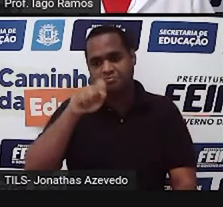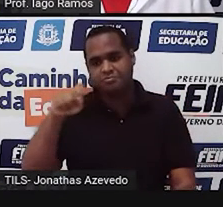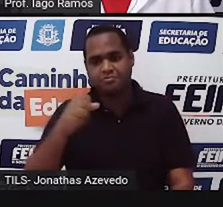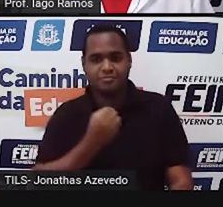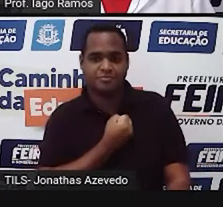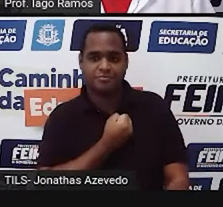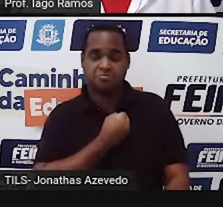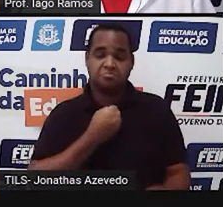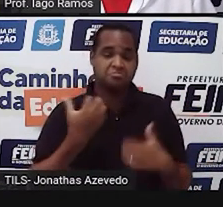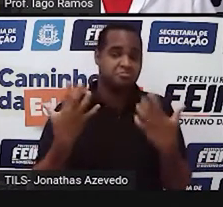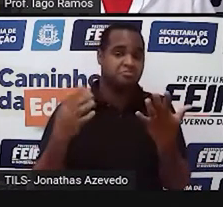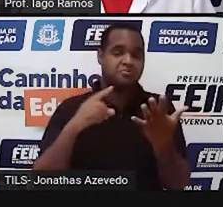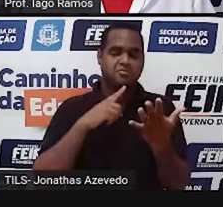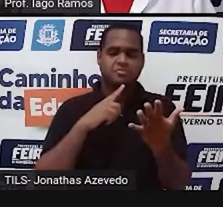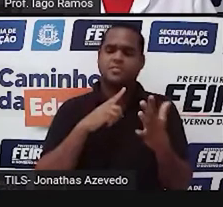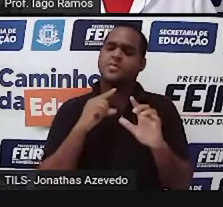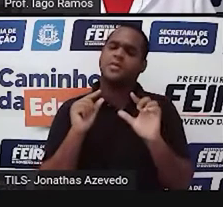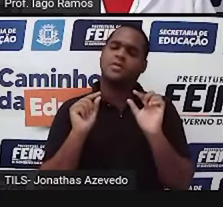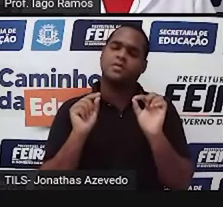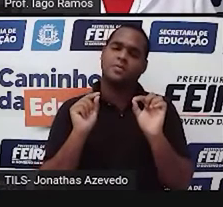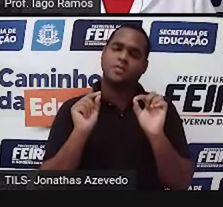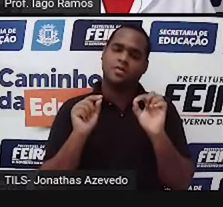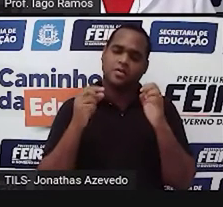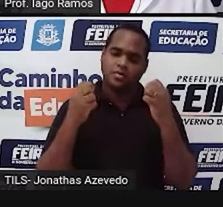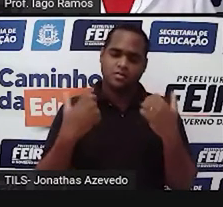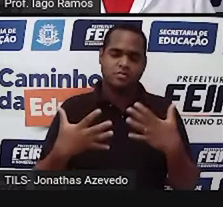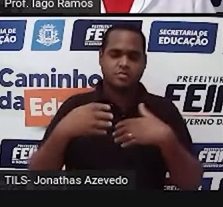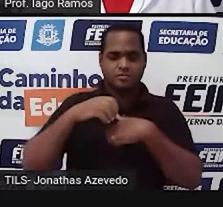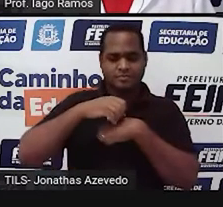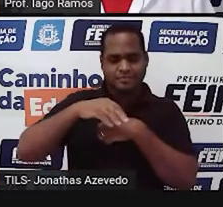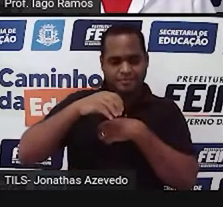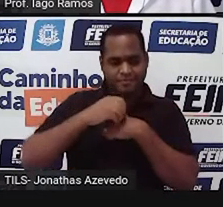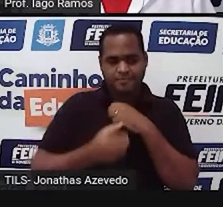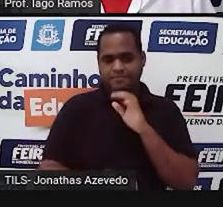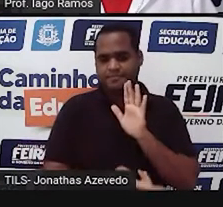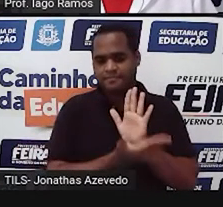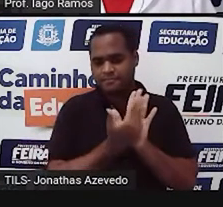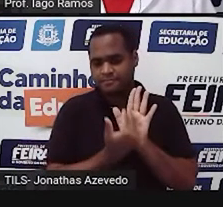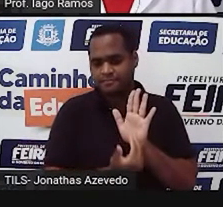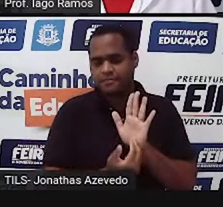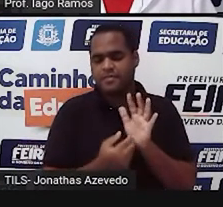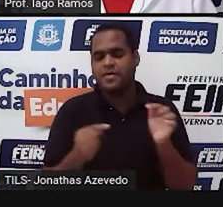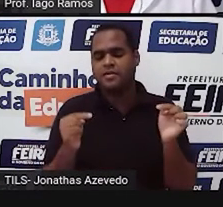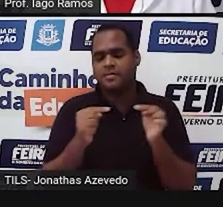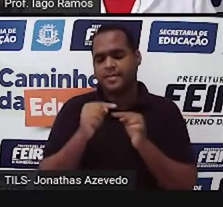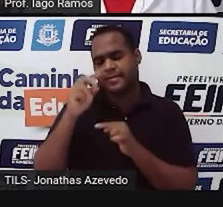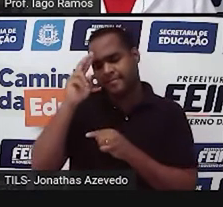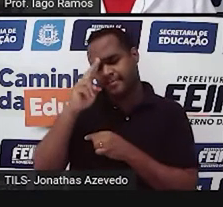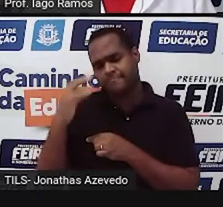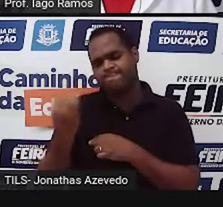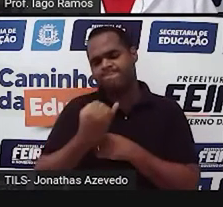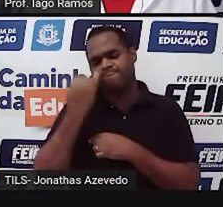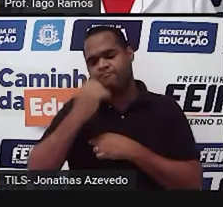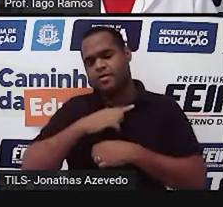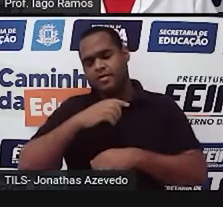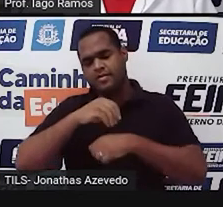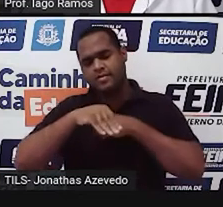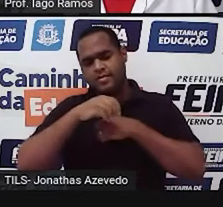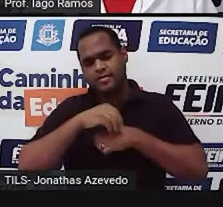números Então o que é que essas imagens né lembram nos faz lembrar